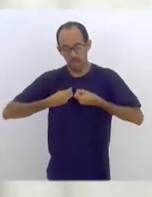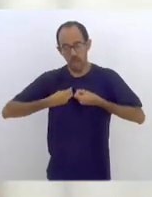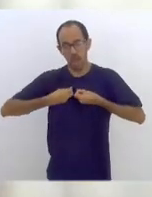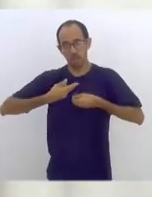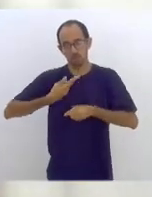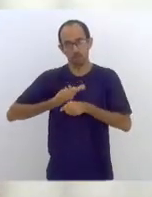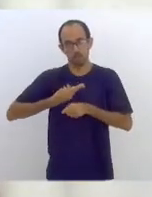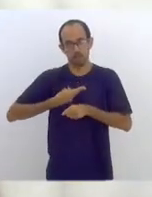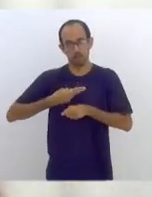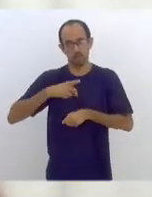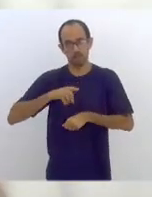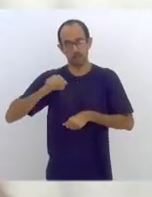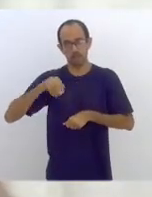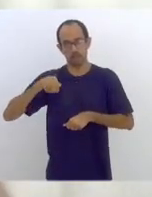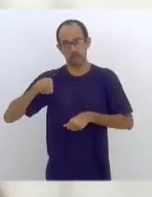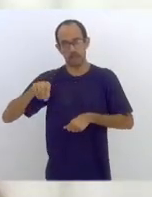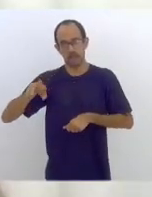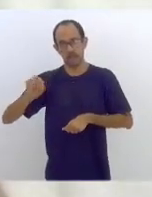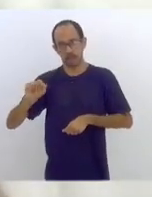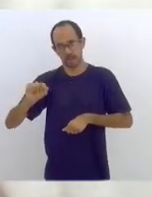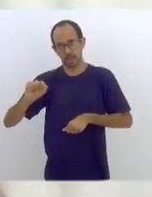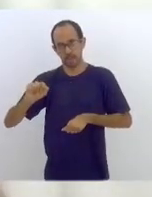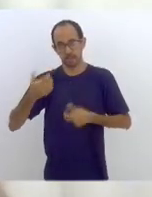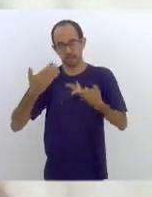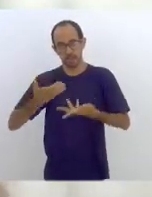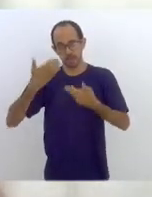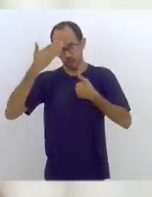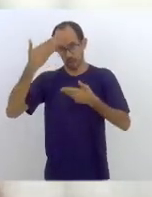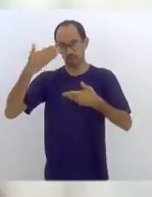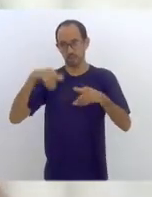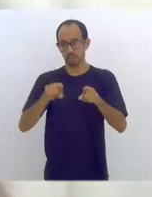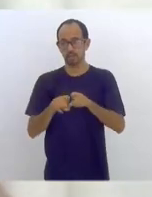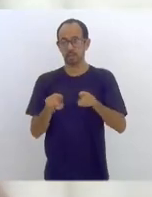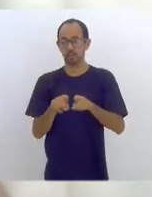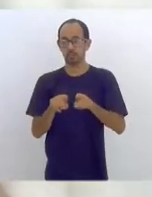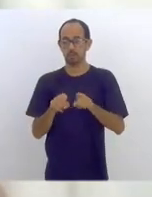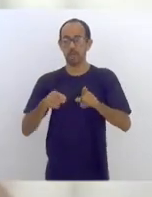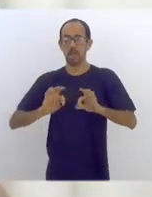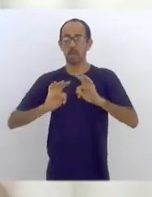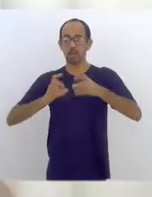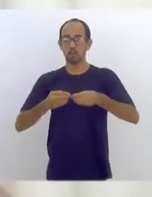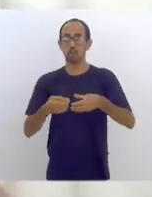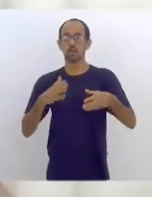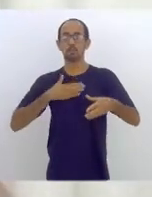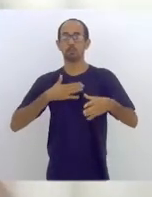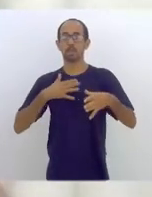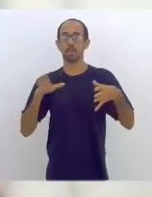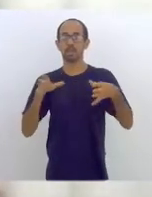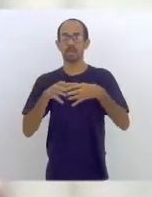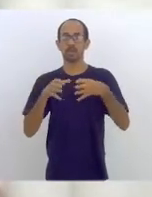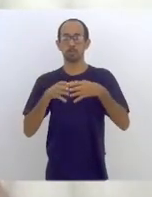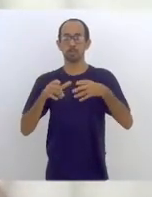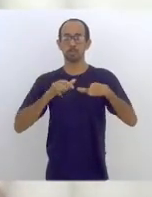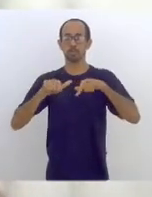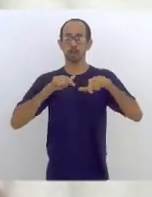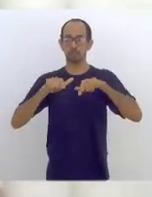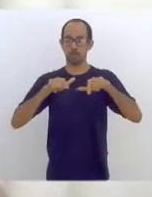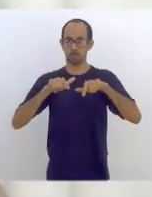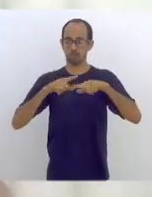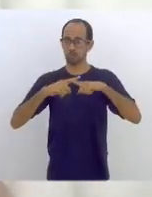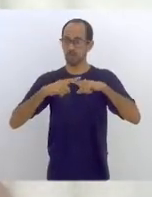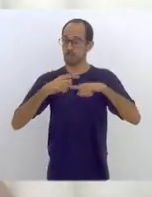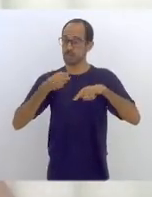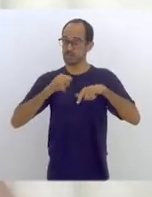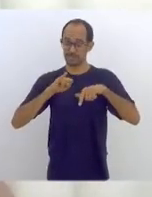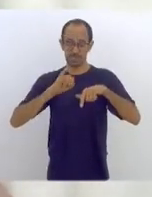prêmio Dandara. Quero agradecer também a toda a minha equipe de trabalho, porque se não fosse